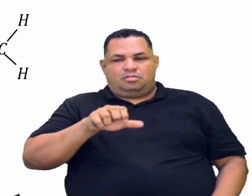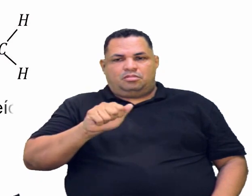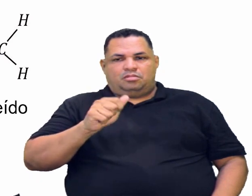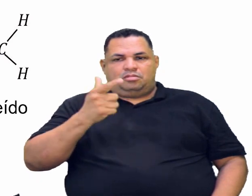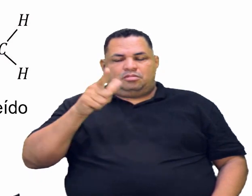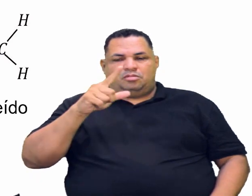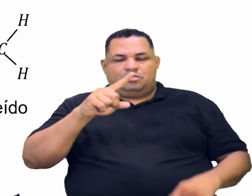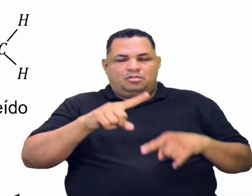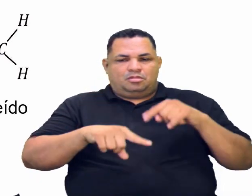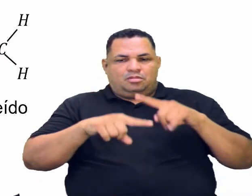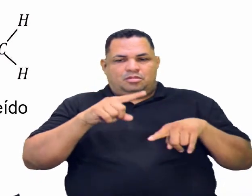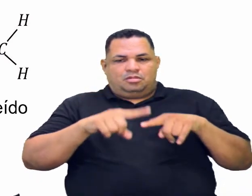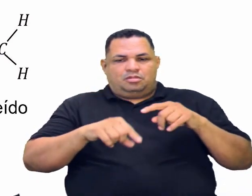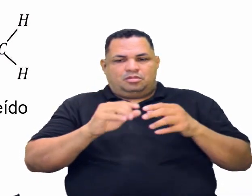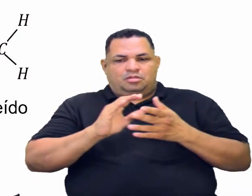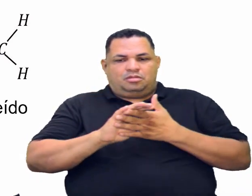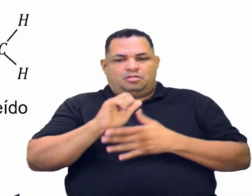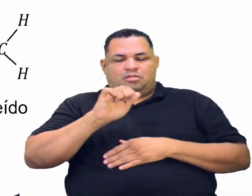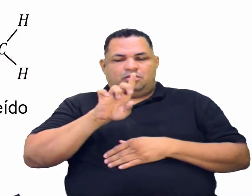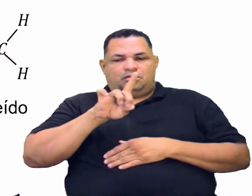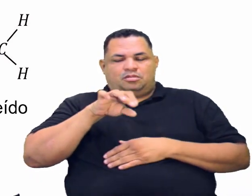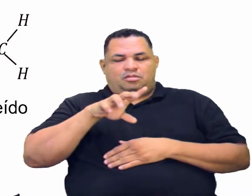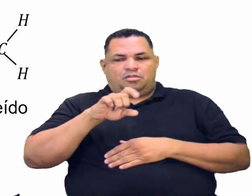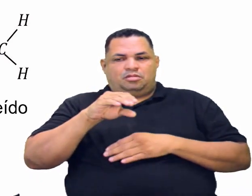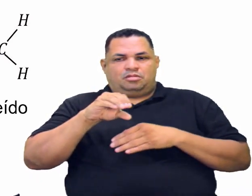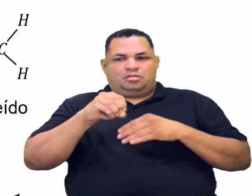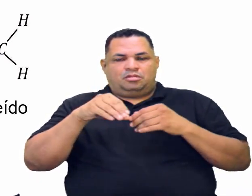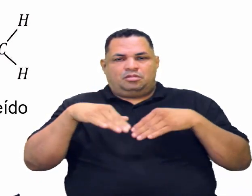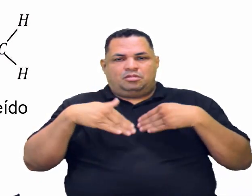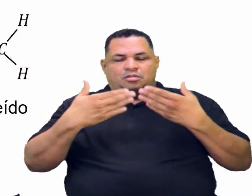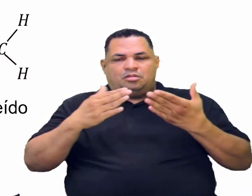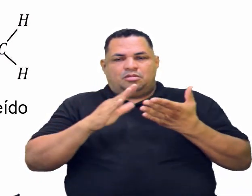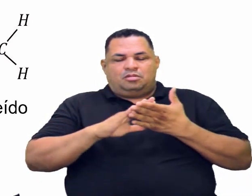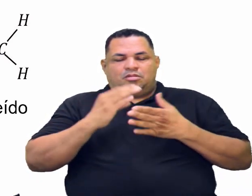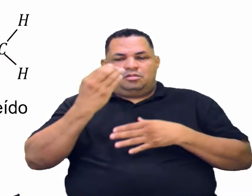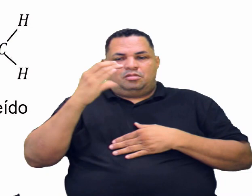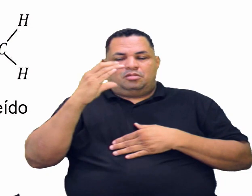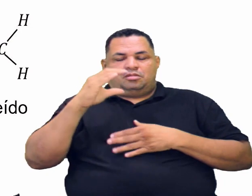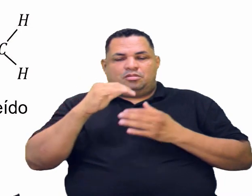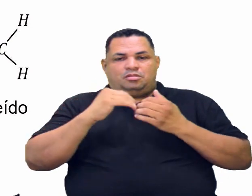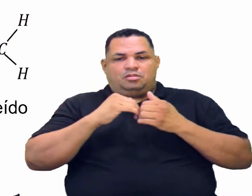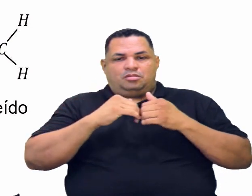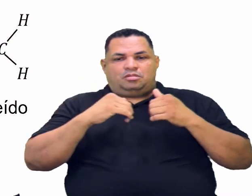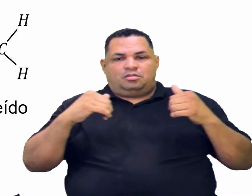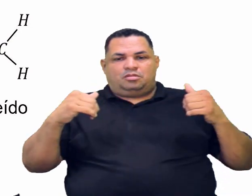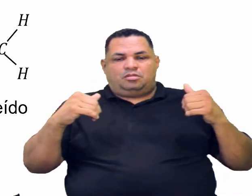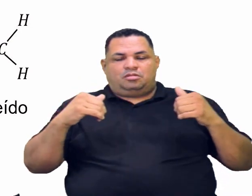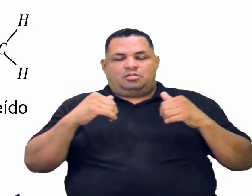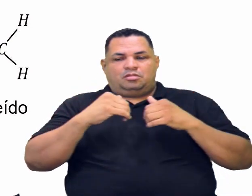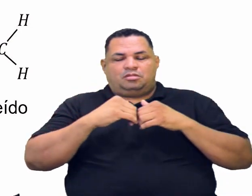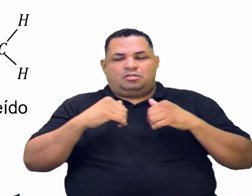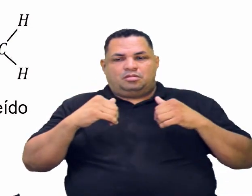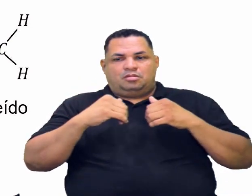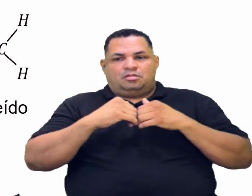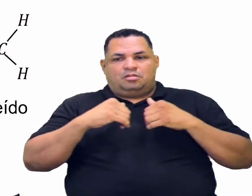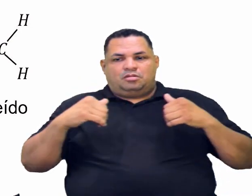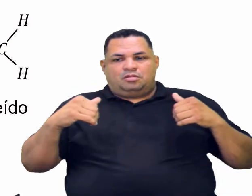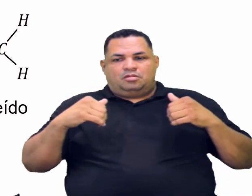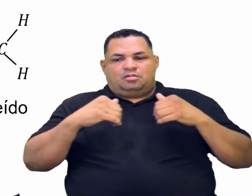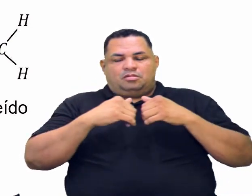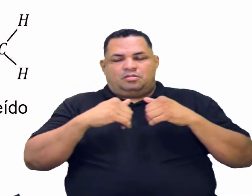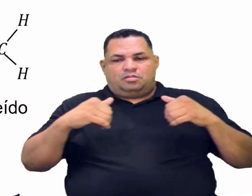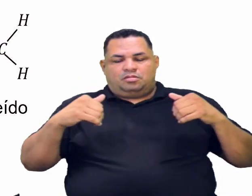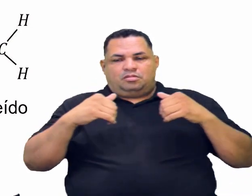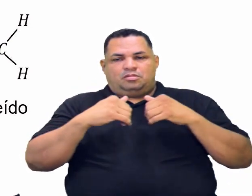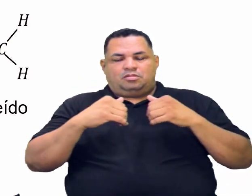o outro produto vai ser um aldeído, porque quando esse carbono rompe totalmente tanto a ligação